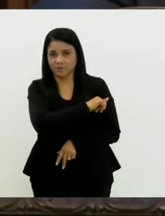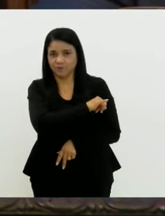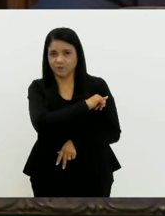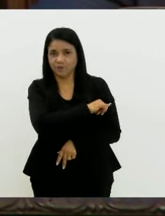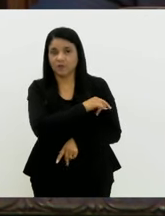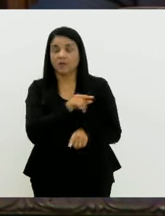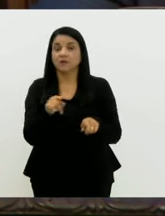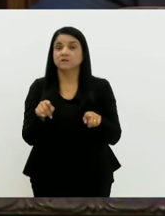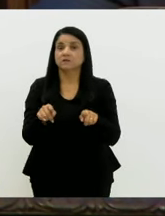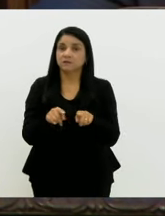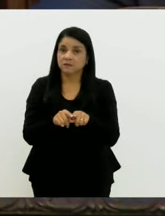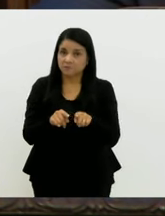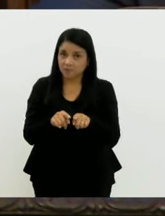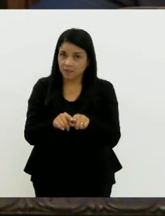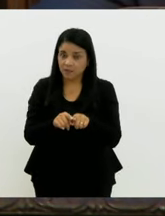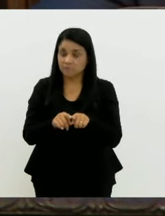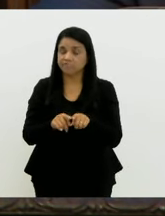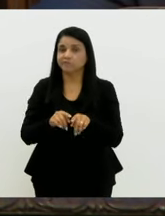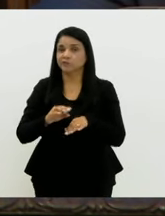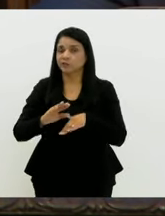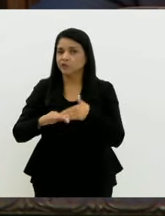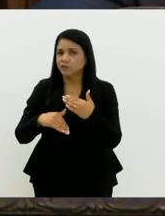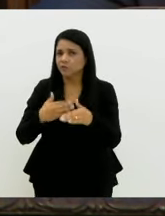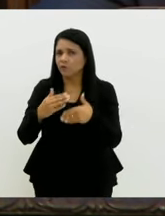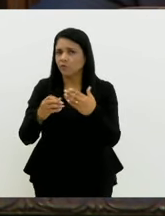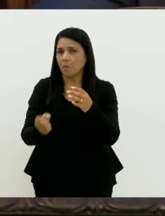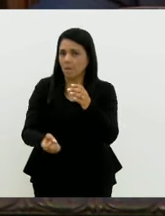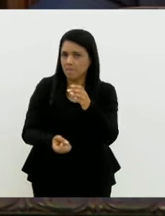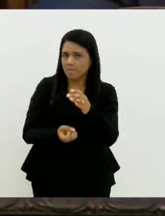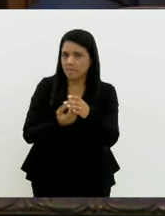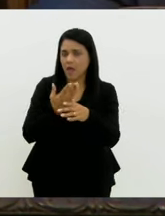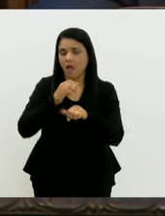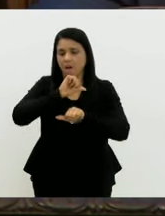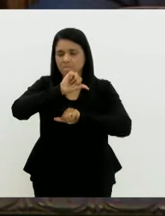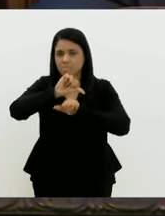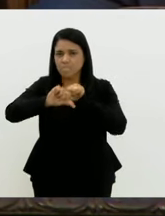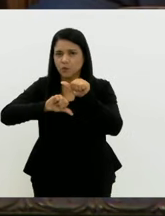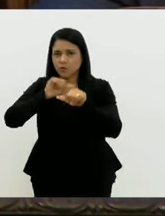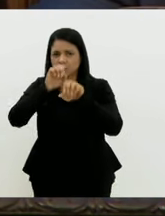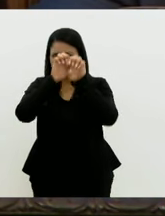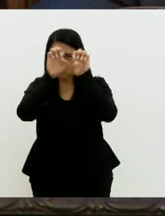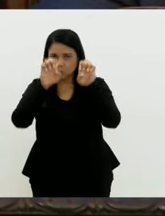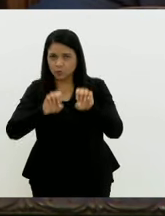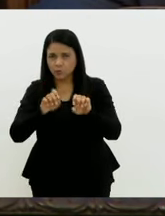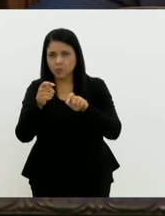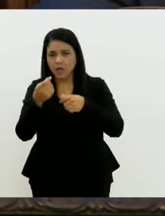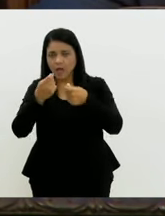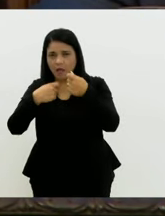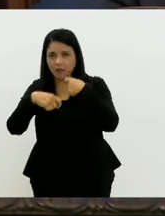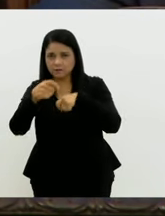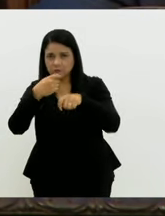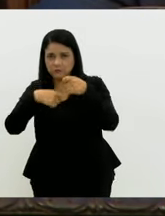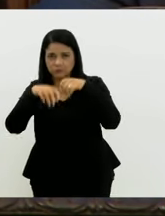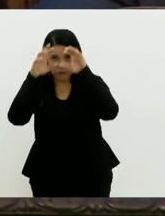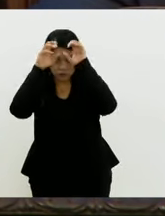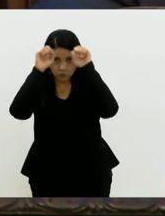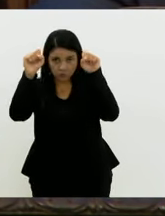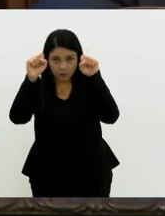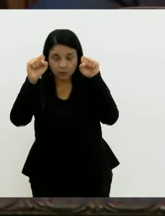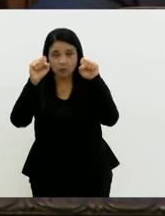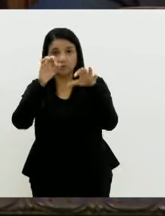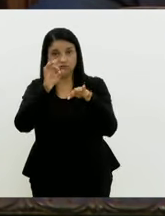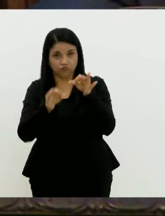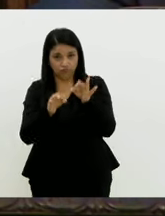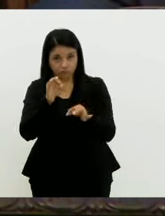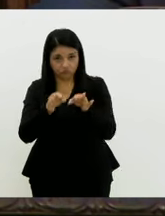também desenvolvemos uma mudança na estrutura administrativa do tribunal. Estamos